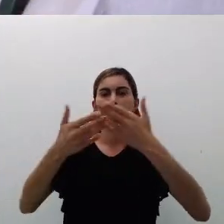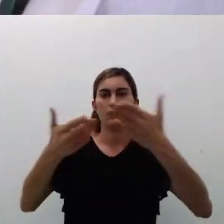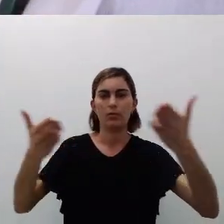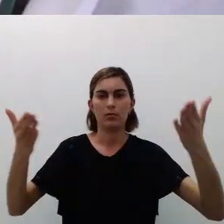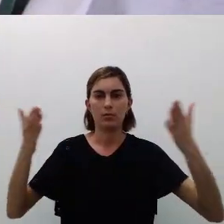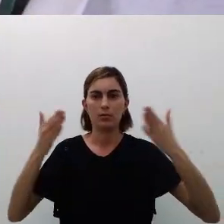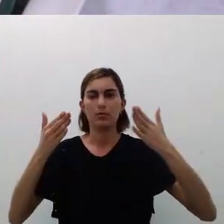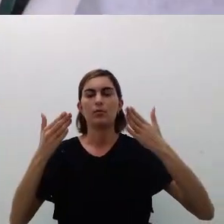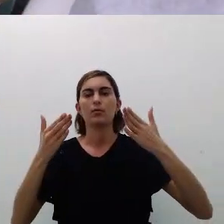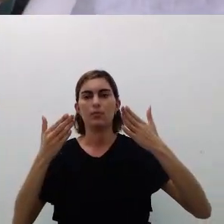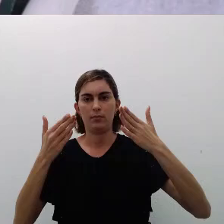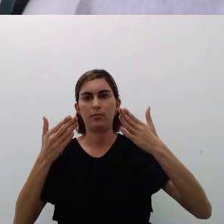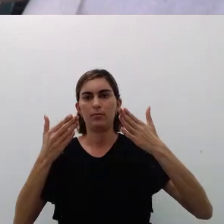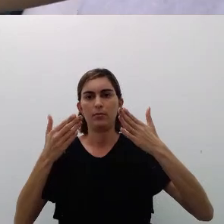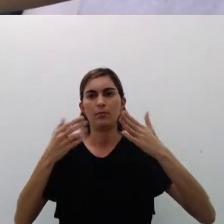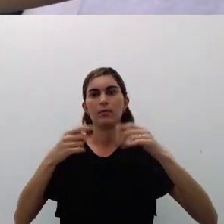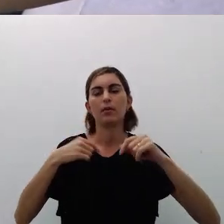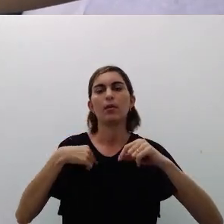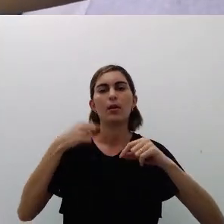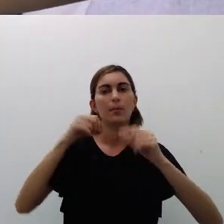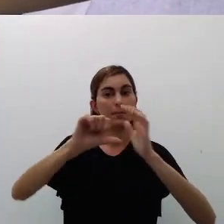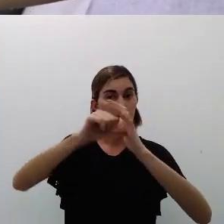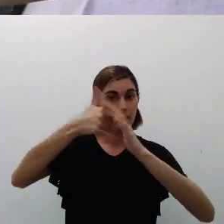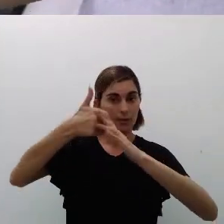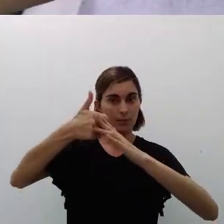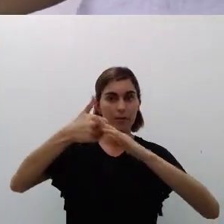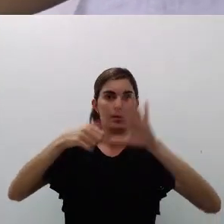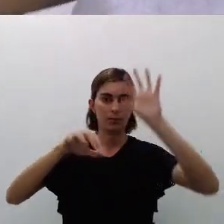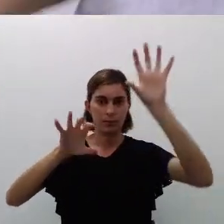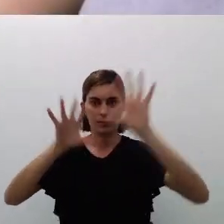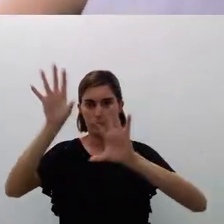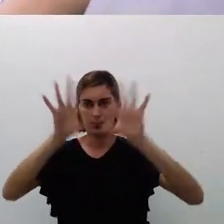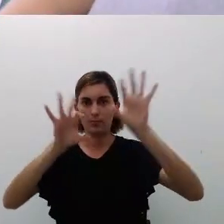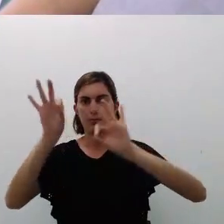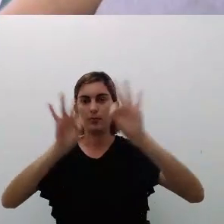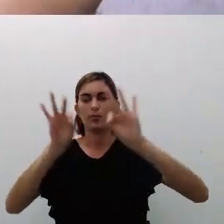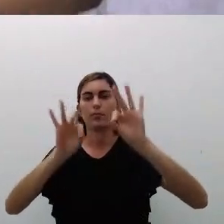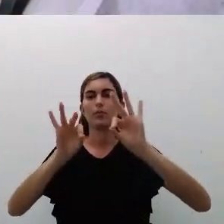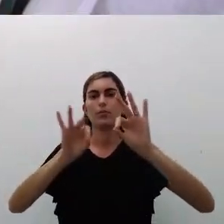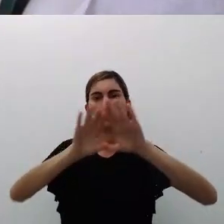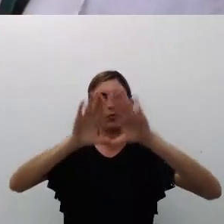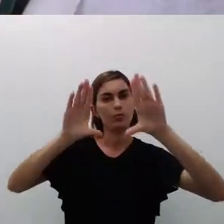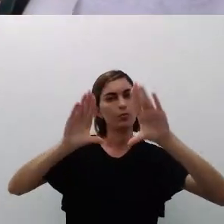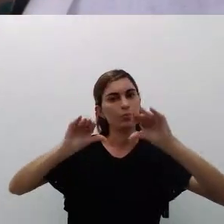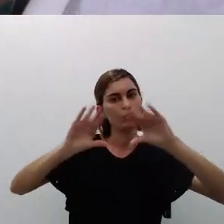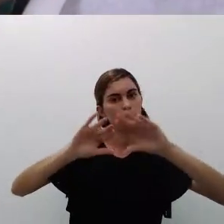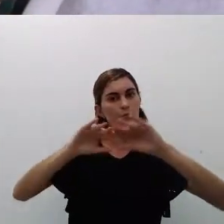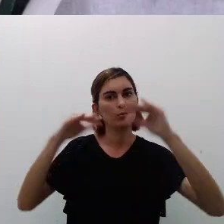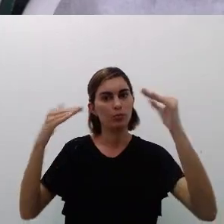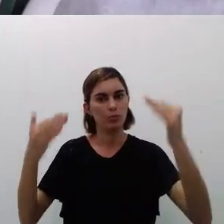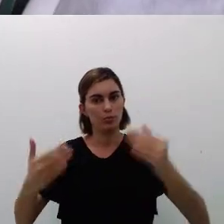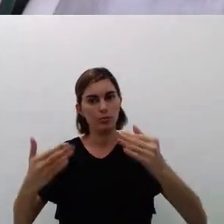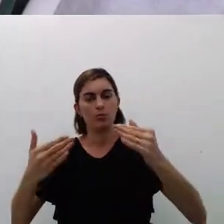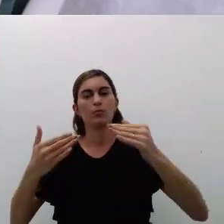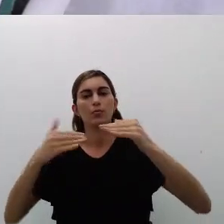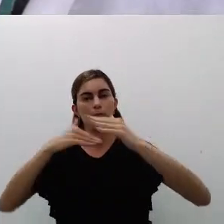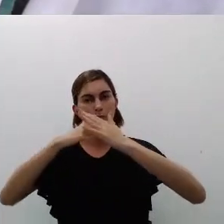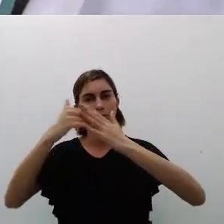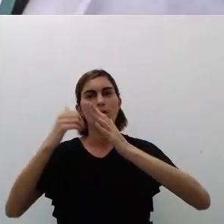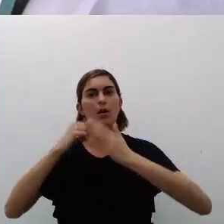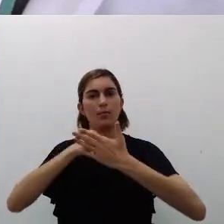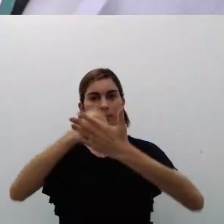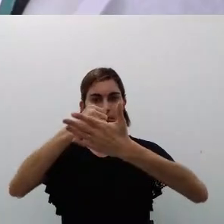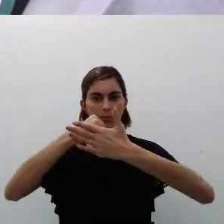primeiro plano, a poltrona com esse apoio, nós ampliamos a